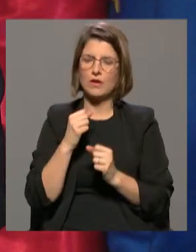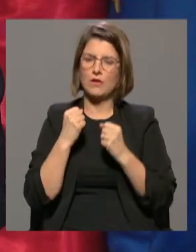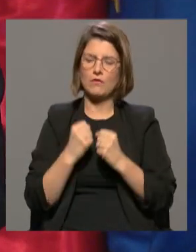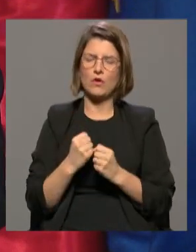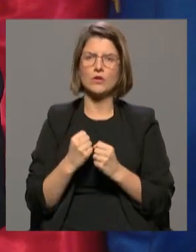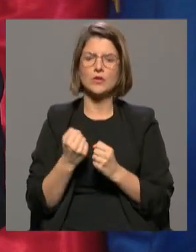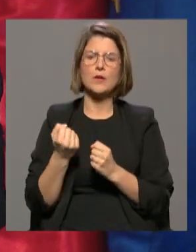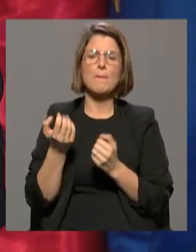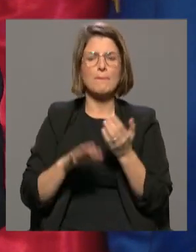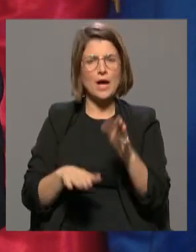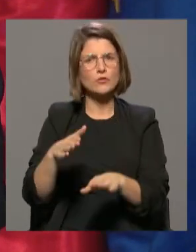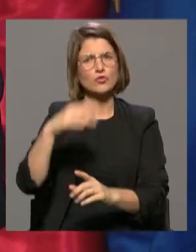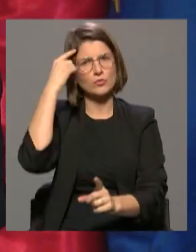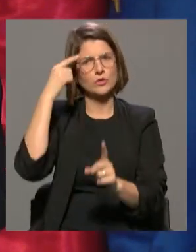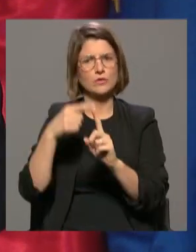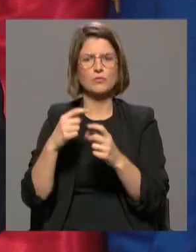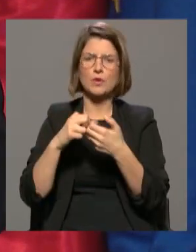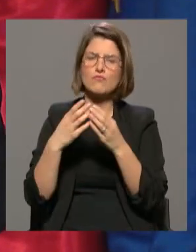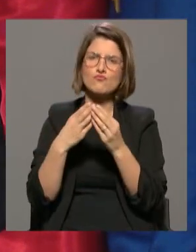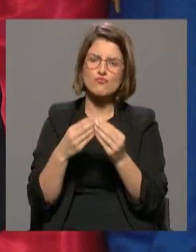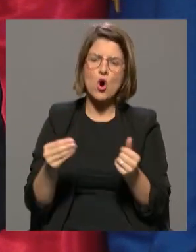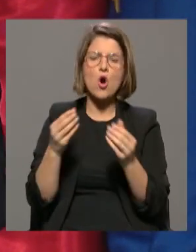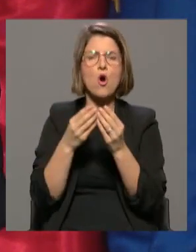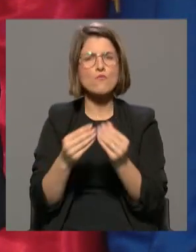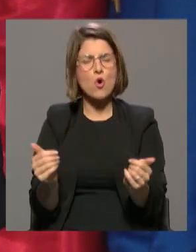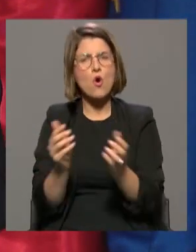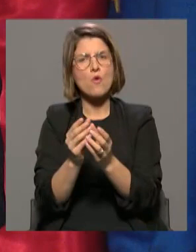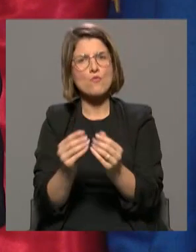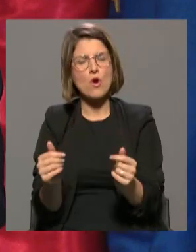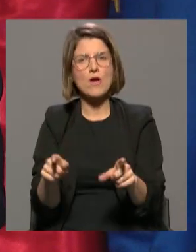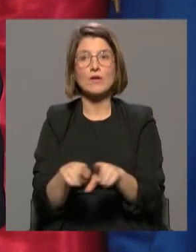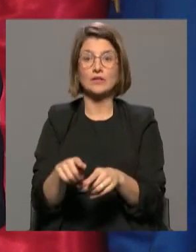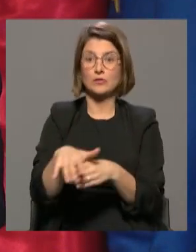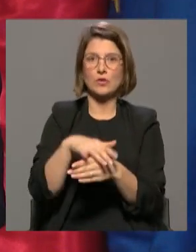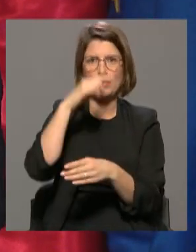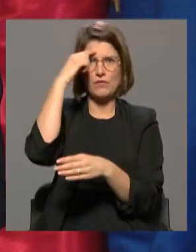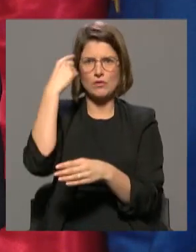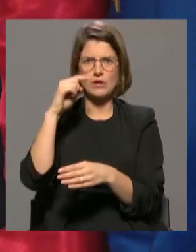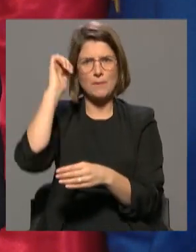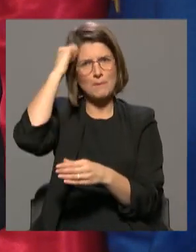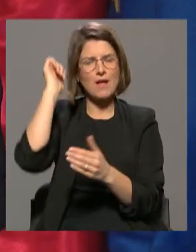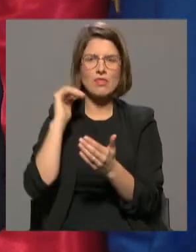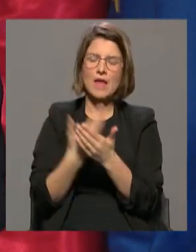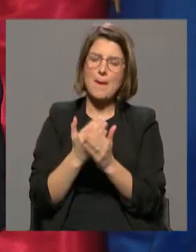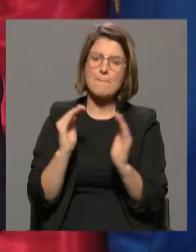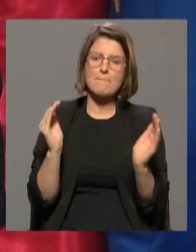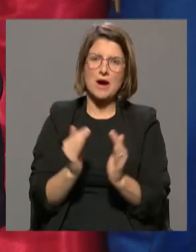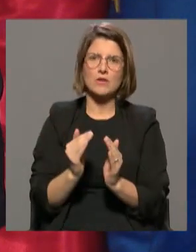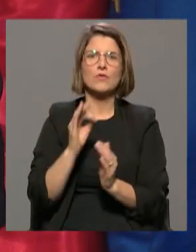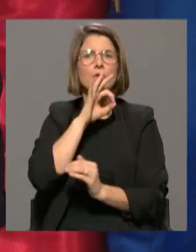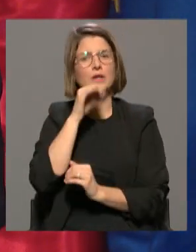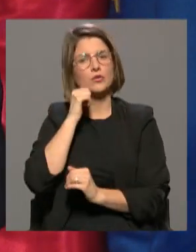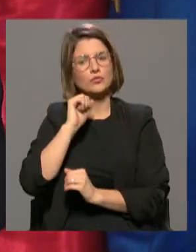para construir soluções no sentido minerar as consequências destas dificuldades com que tem preparado as famílias